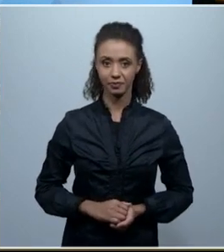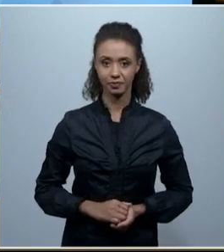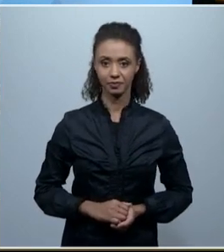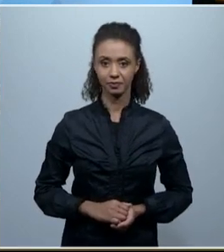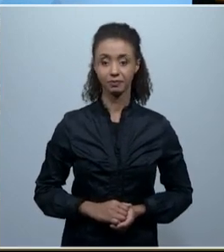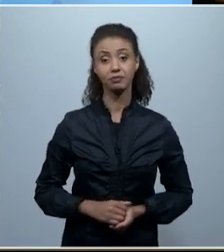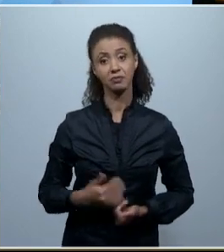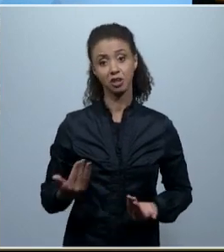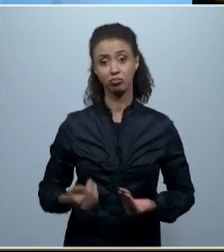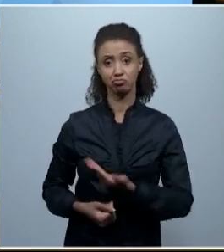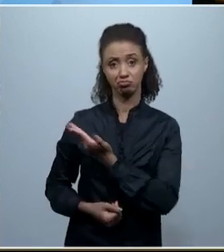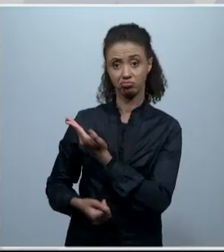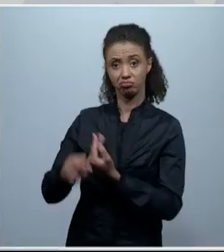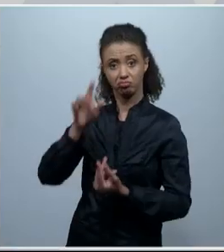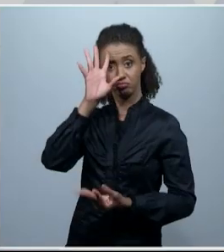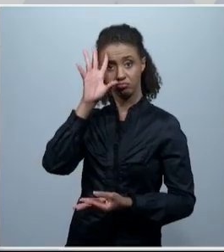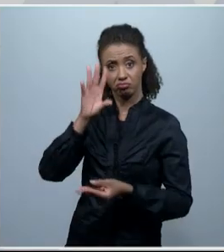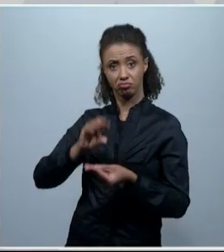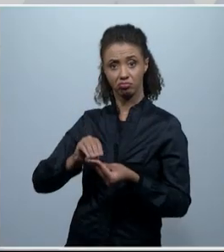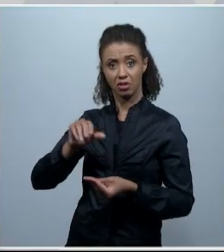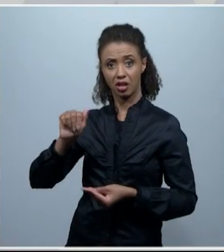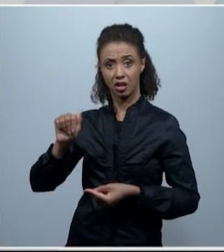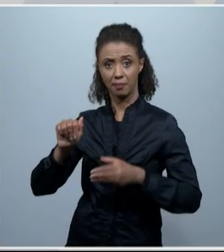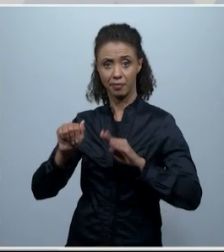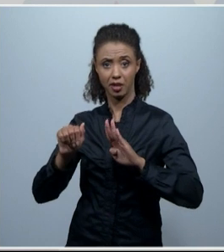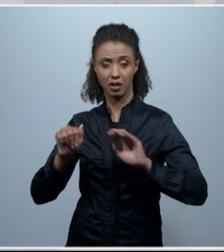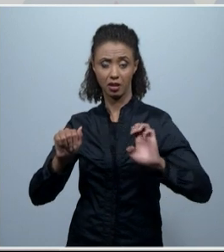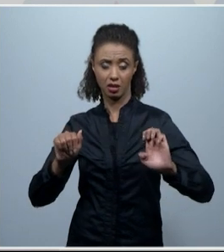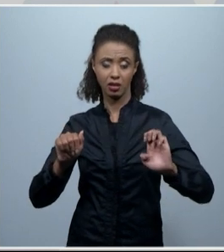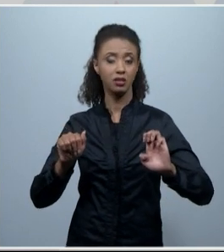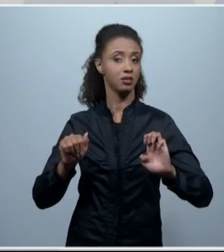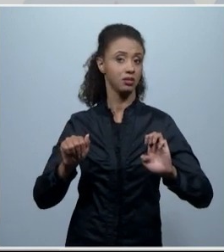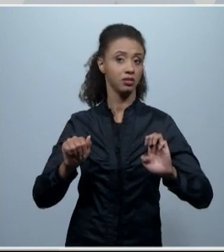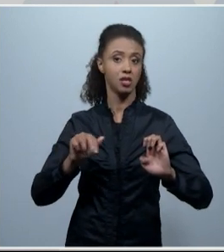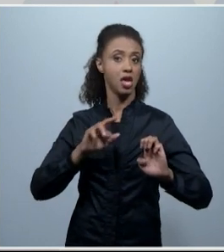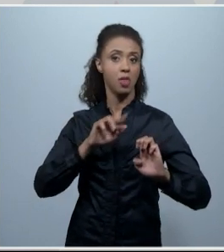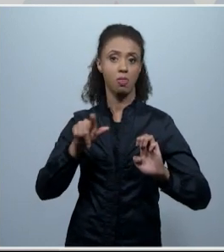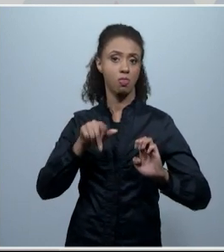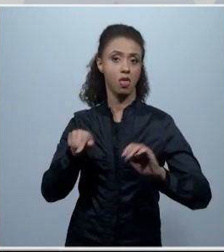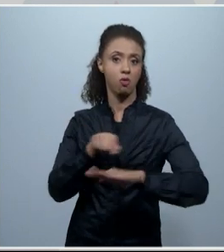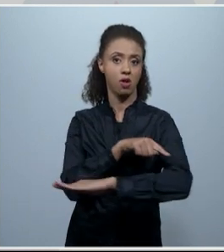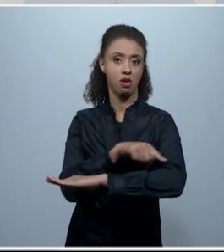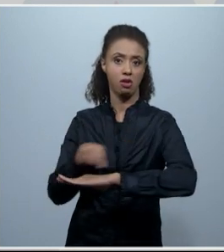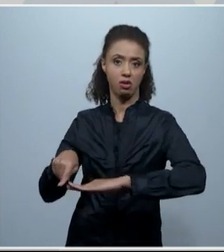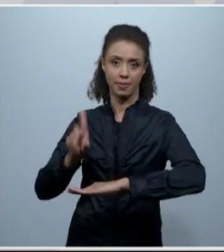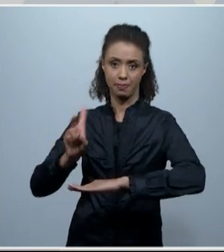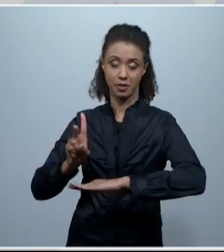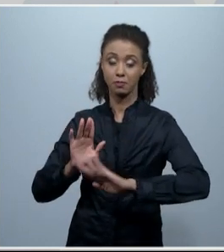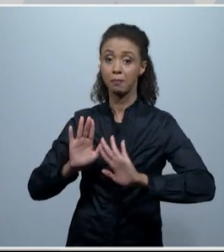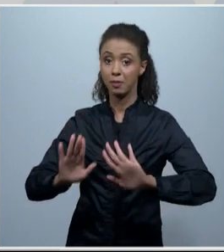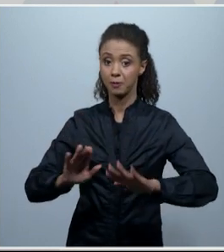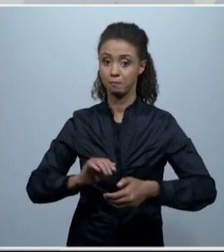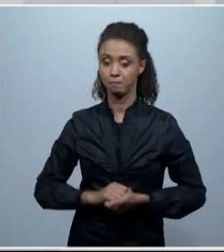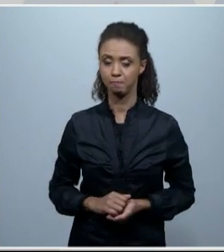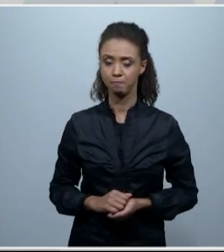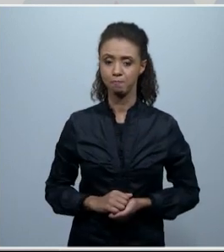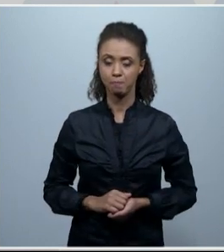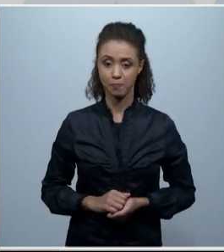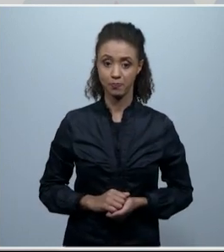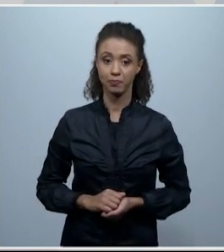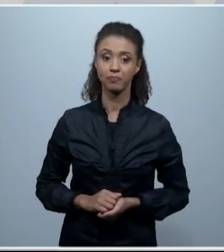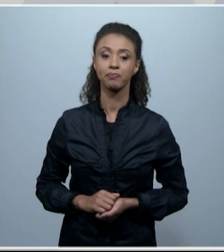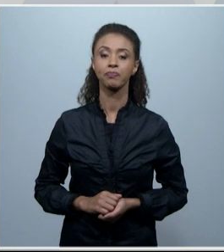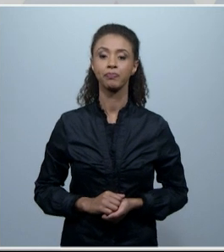concluímos que este os pontos a b e não são lineares está agora a reta que liga de